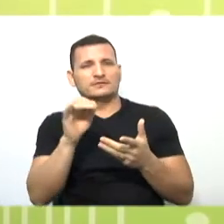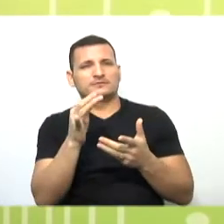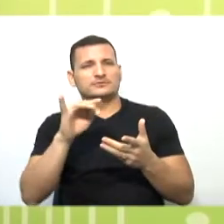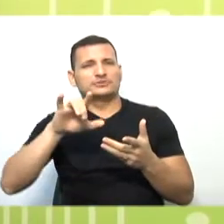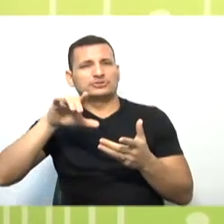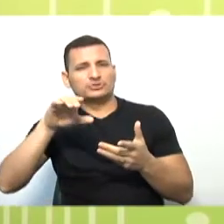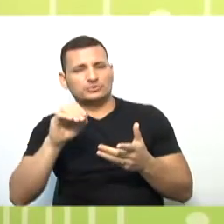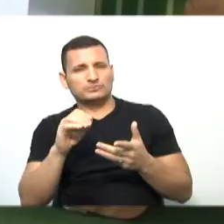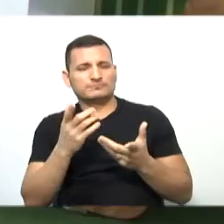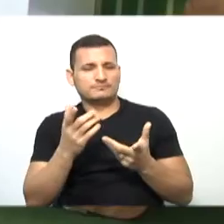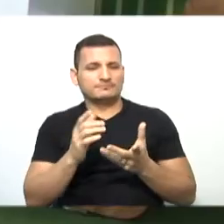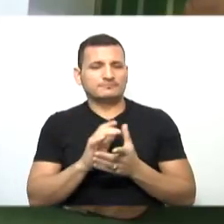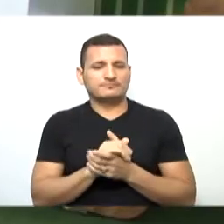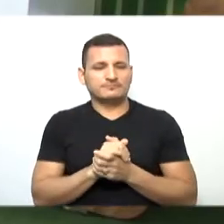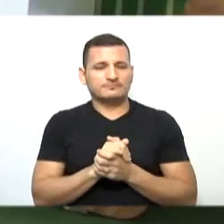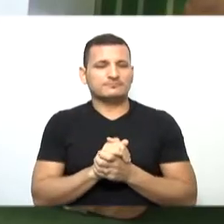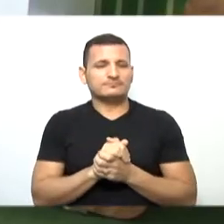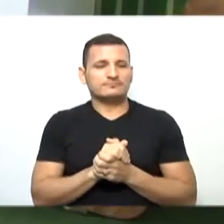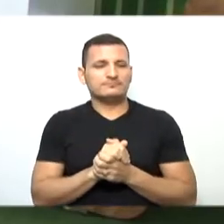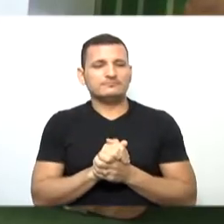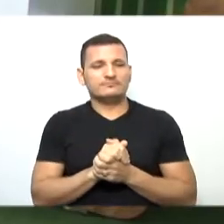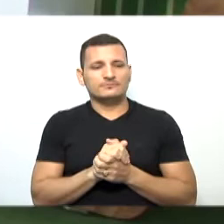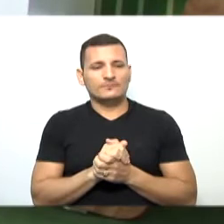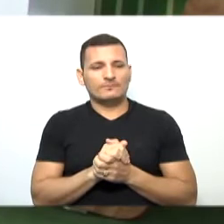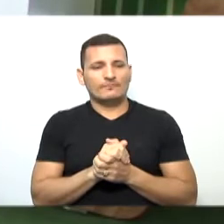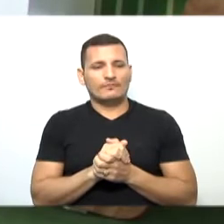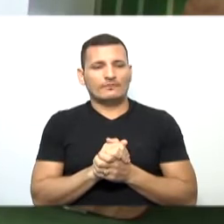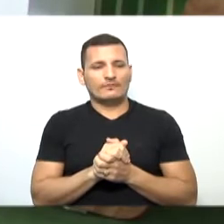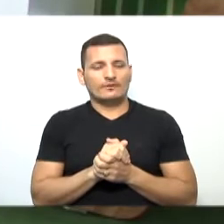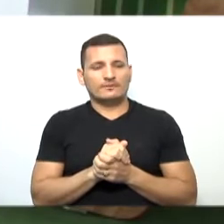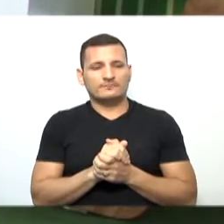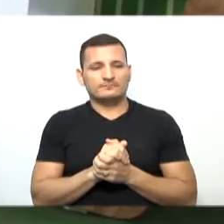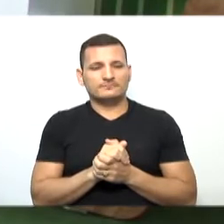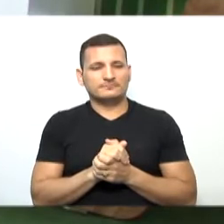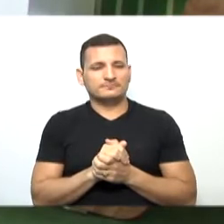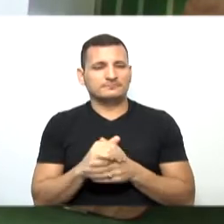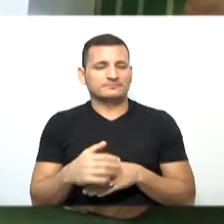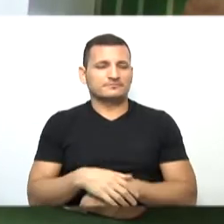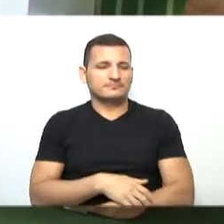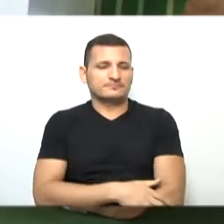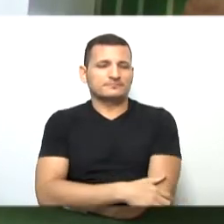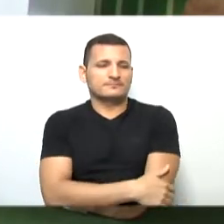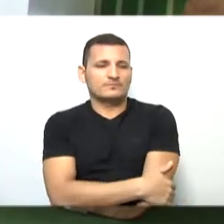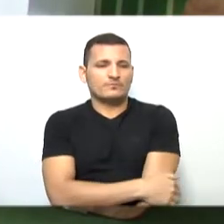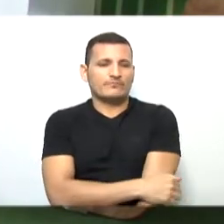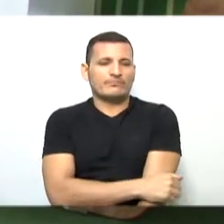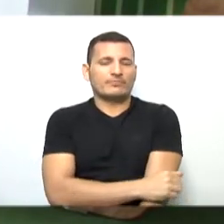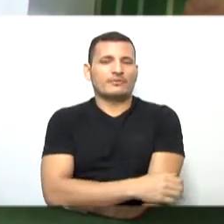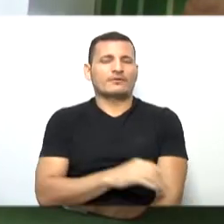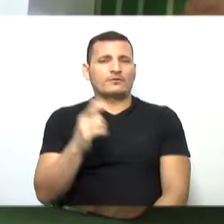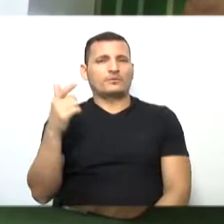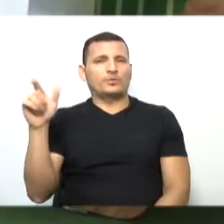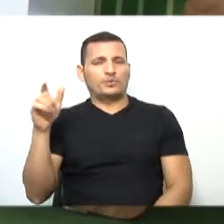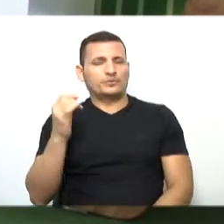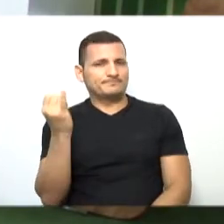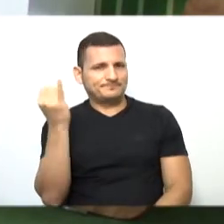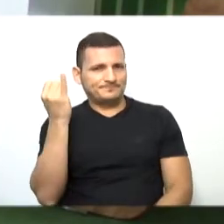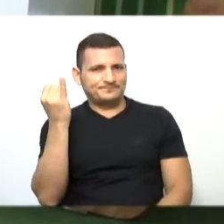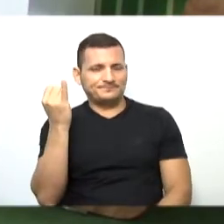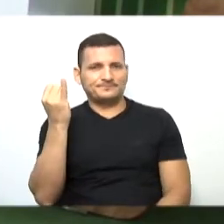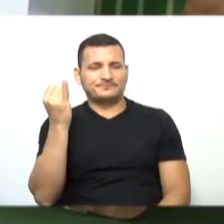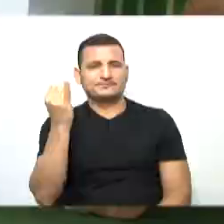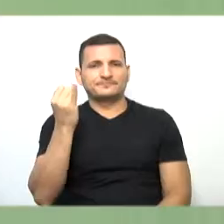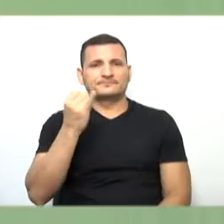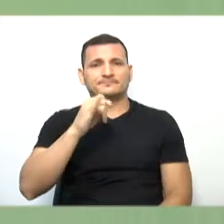acho incrível. É o que eles vão ver já, né, professora? Vou mostrar. Vamos chegar. Estou chegando aqui agora. Outra coisa importante que tem